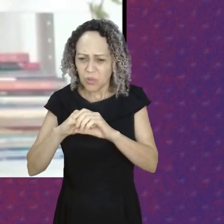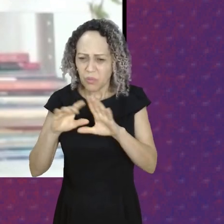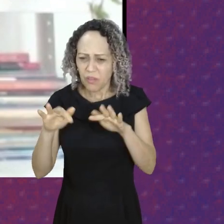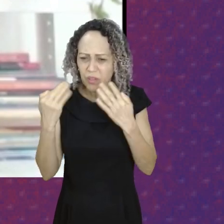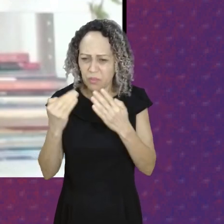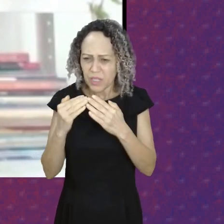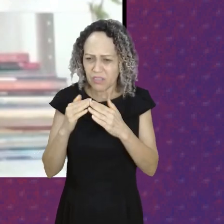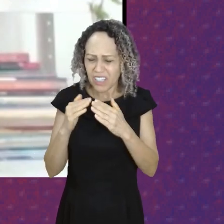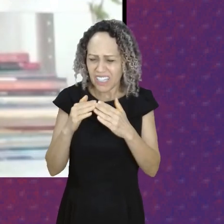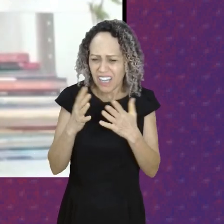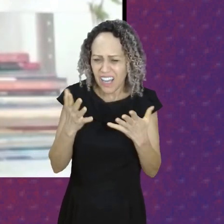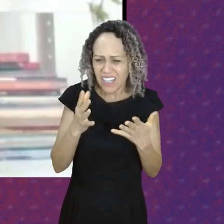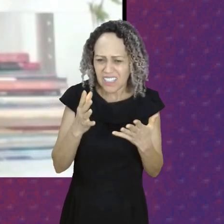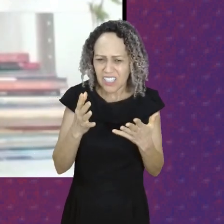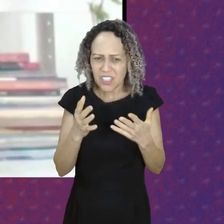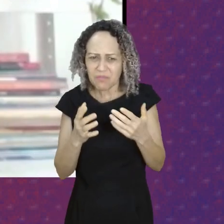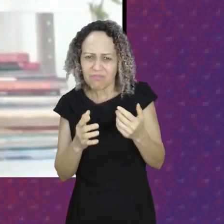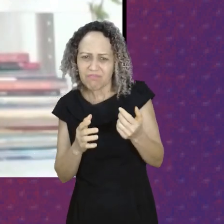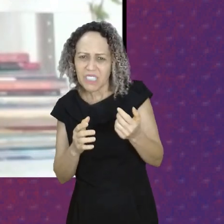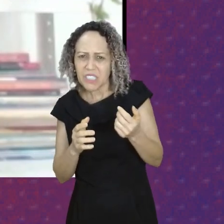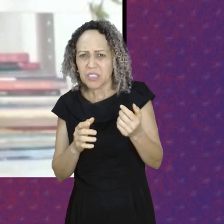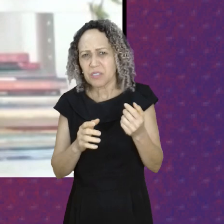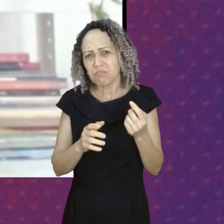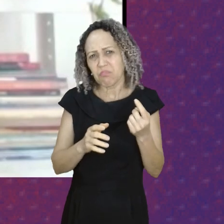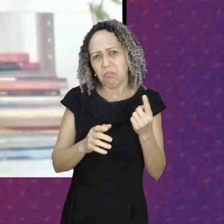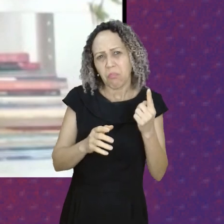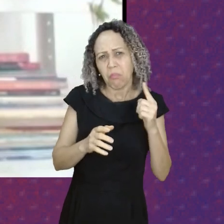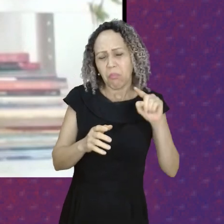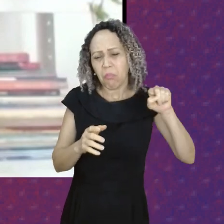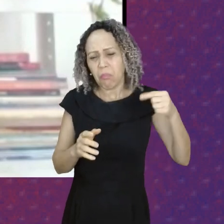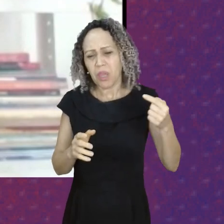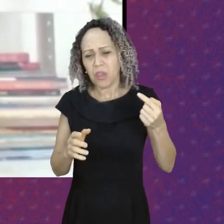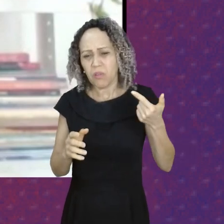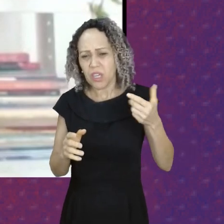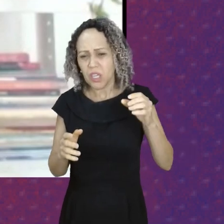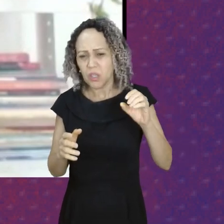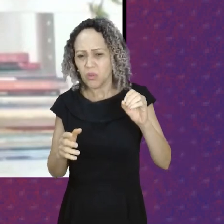dizer, e estes concentraram